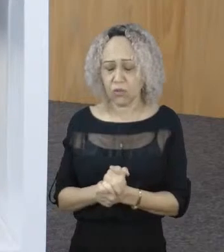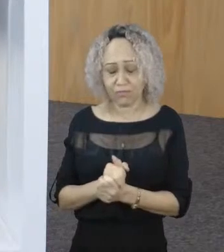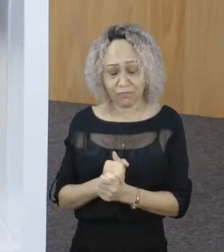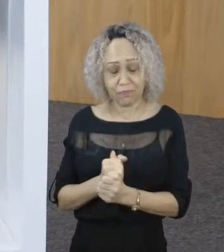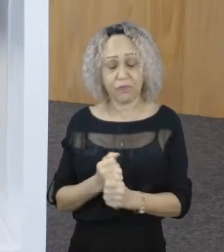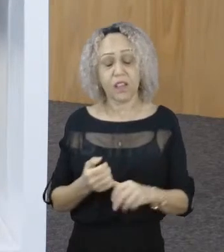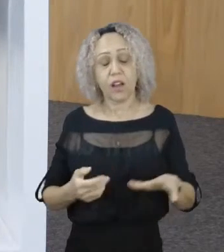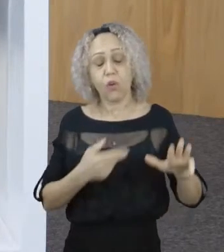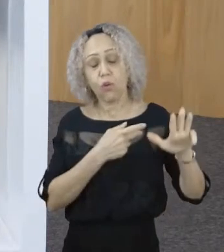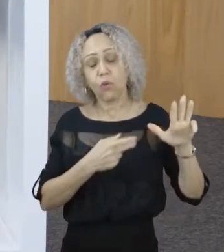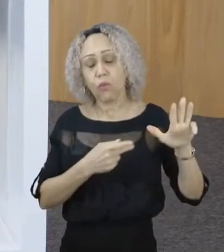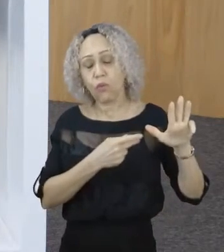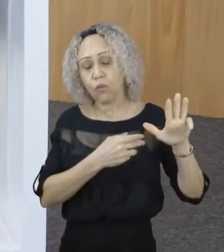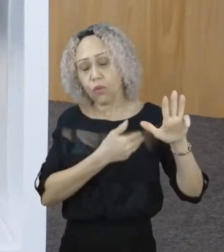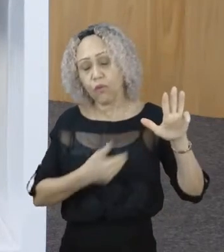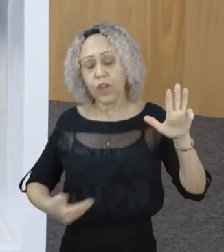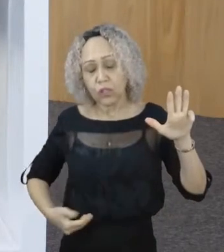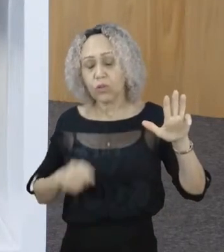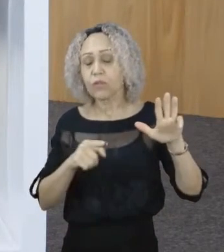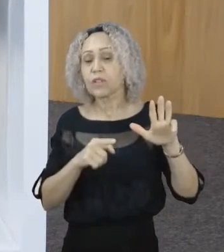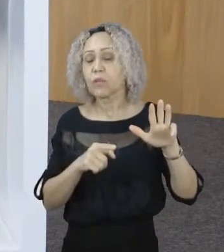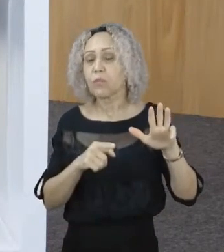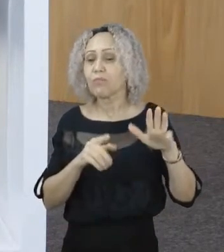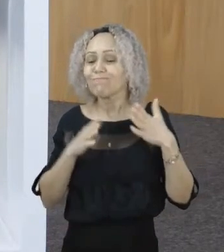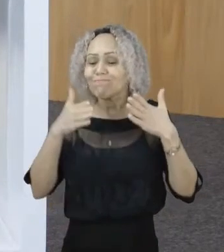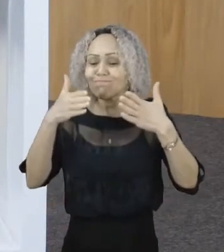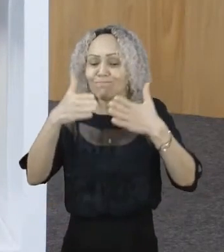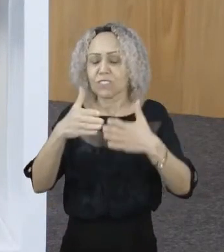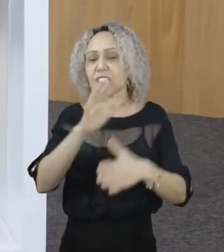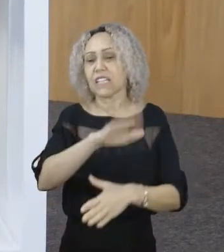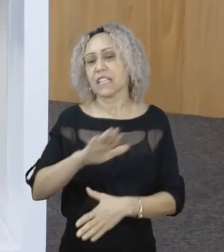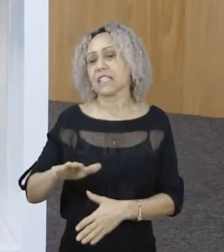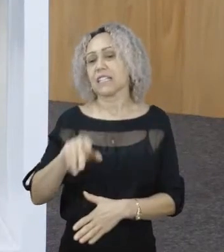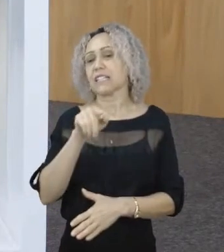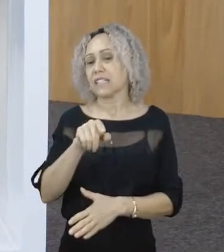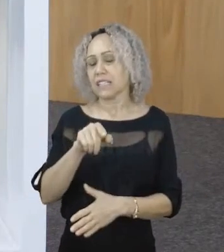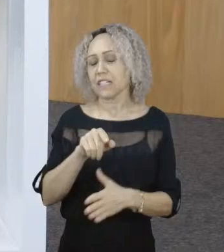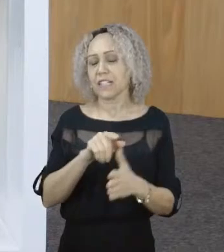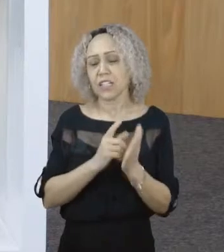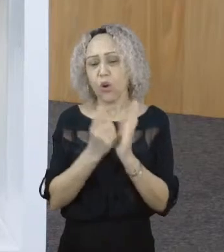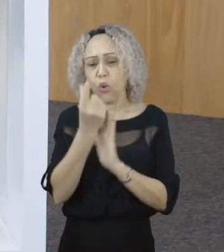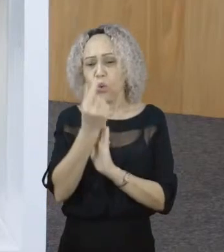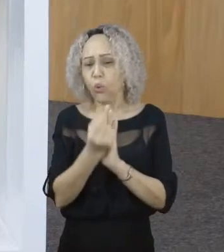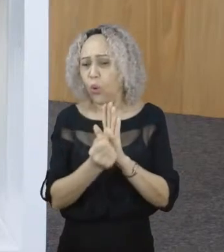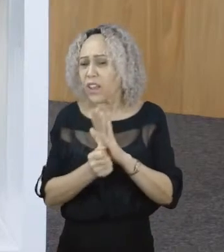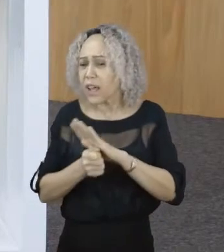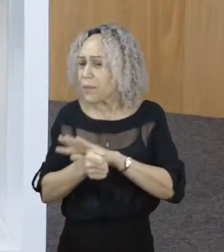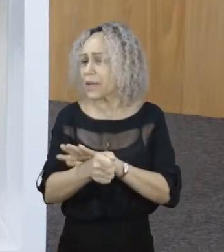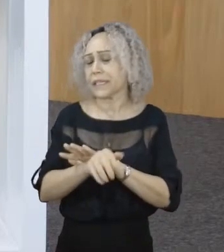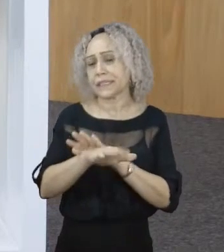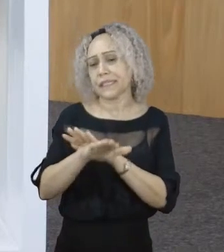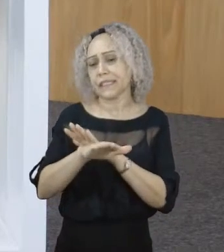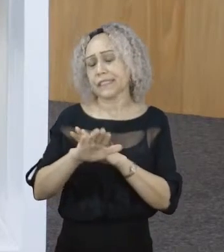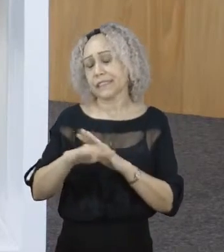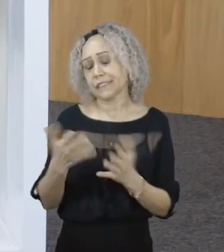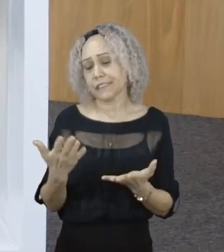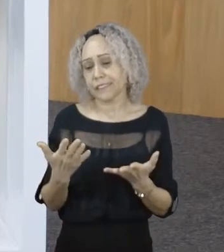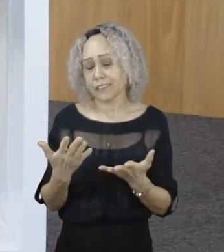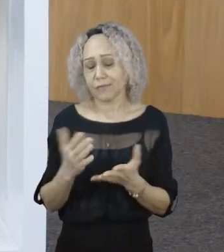do orçamento. Senadora, qual a importância dessas iniciativas e como isso pode impactar toda a vida escolar de um